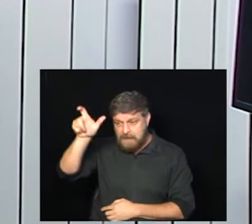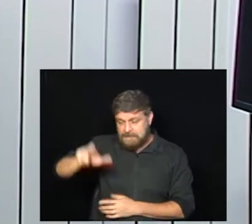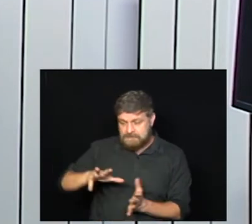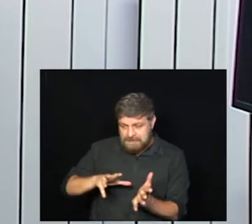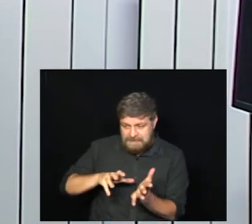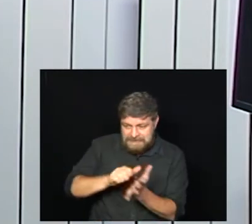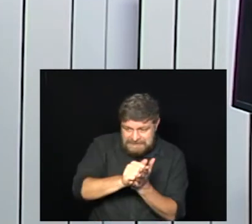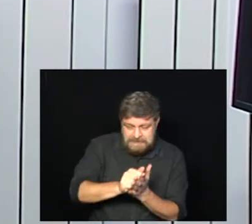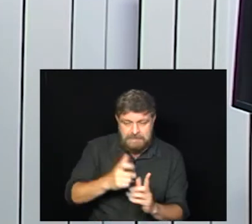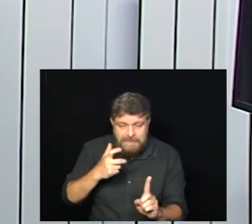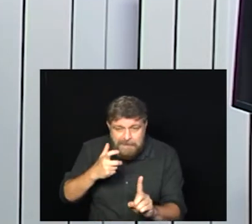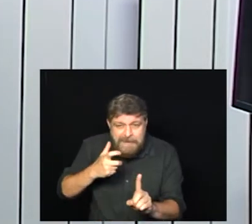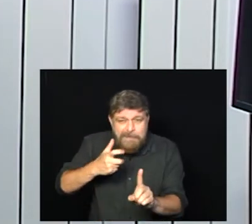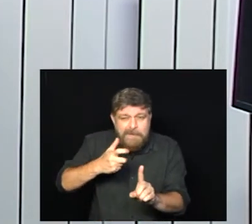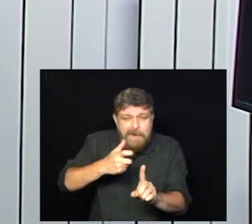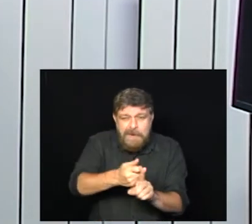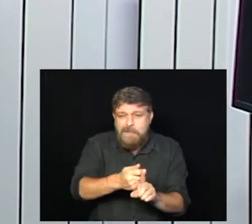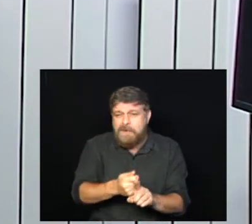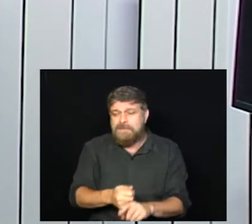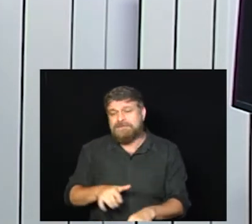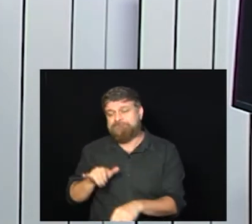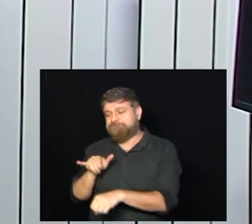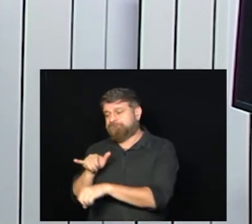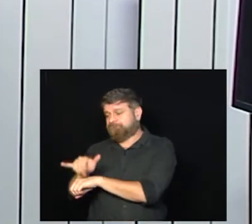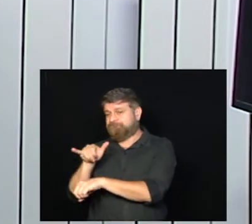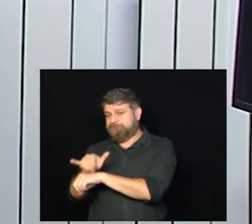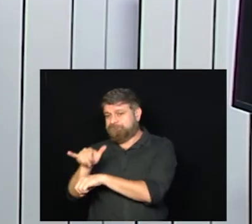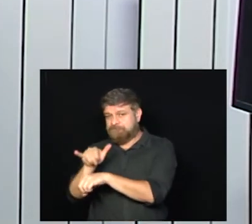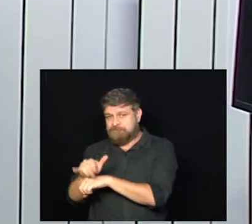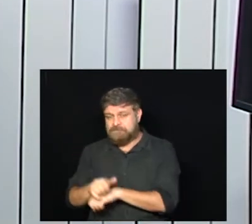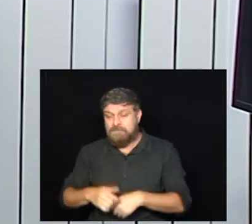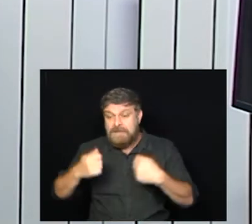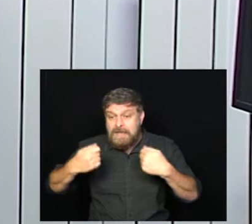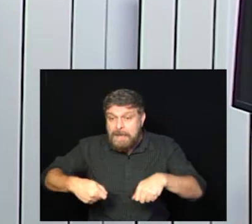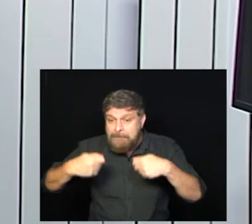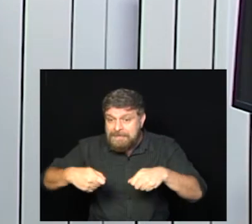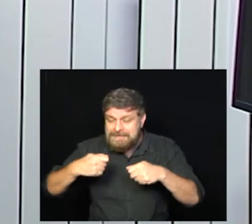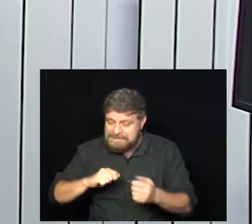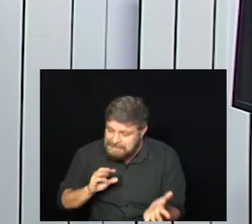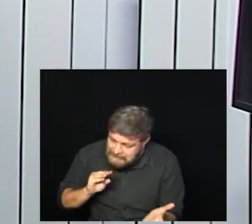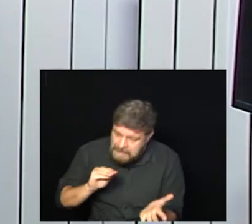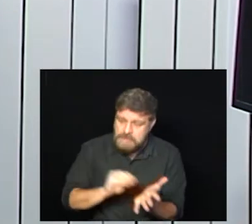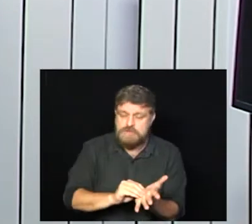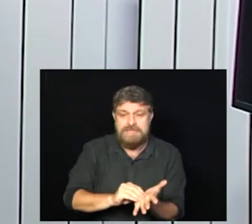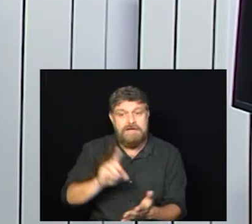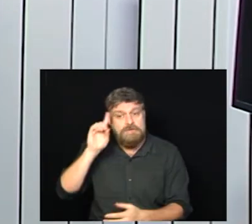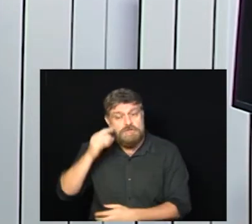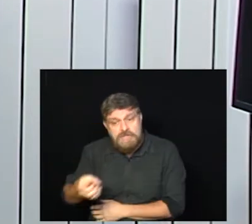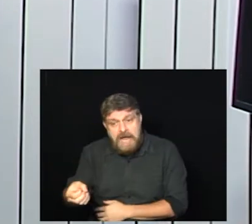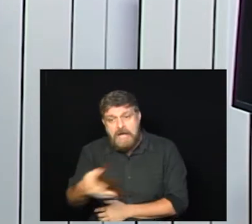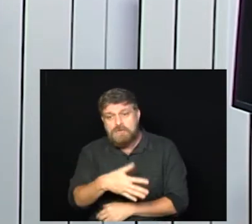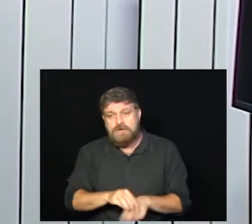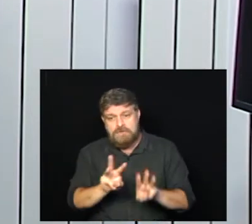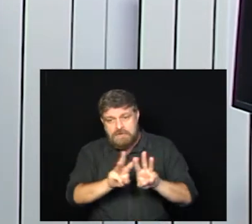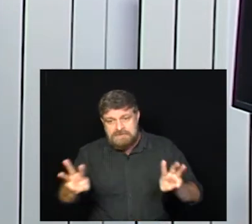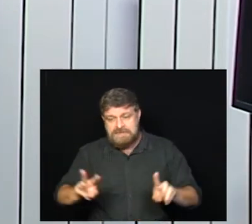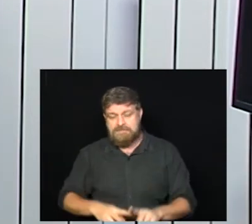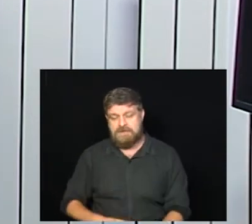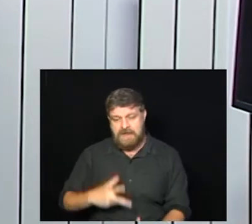para tomar a vacina, mas não compareceu, deve marcar uma nova data pelo site